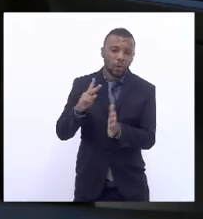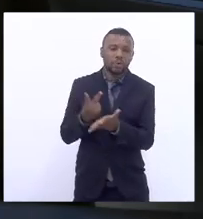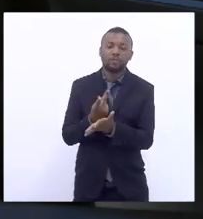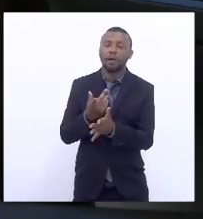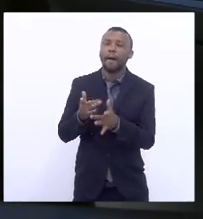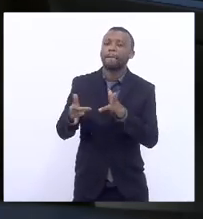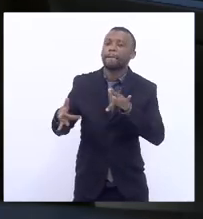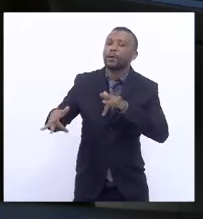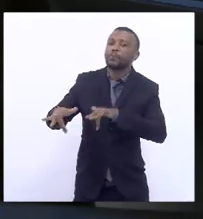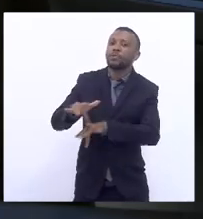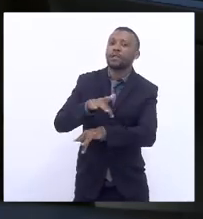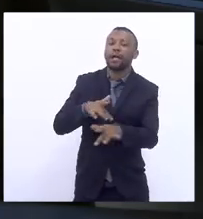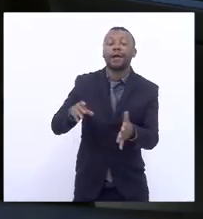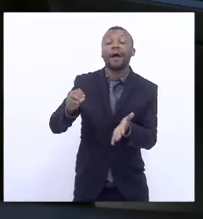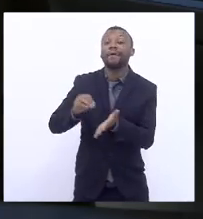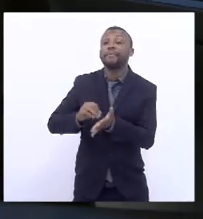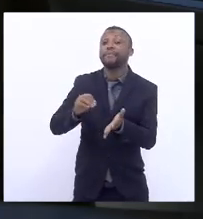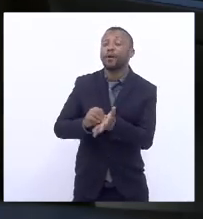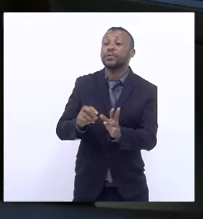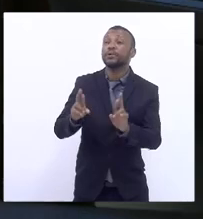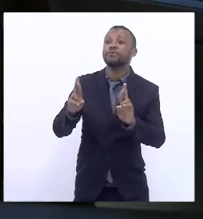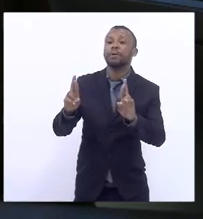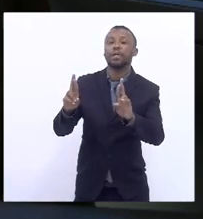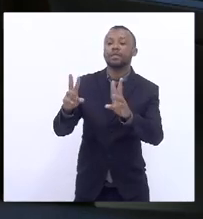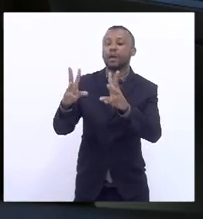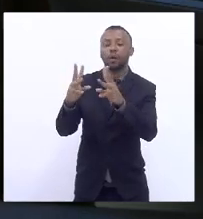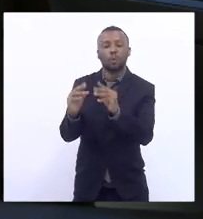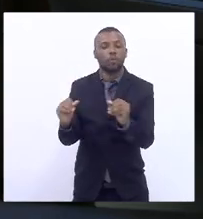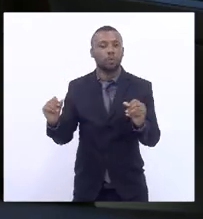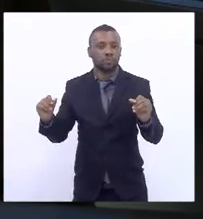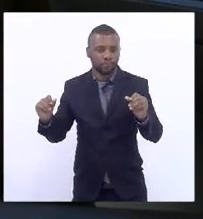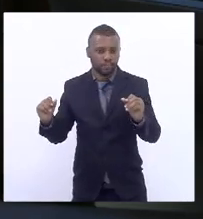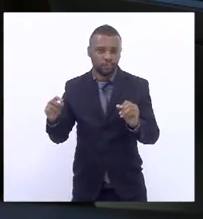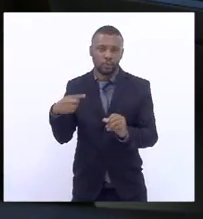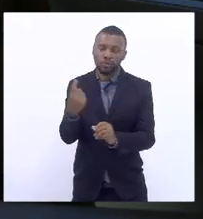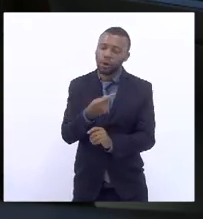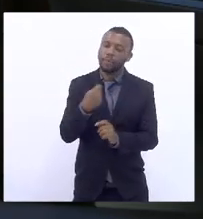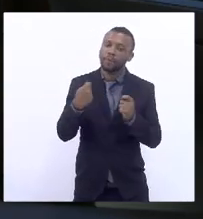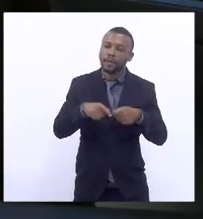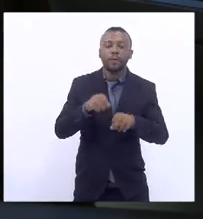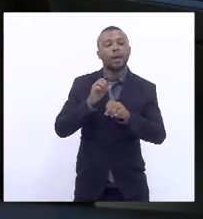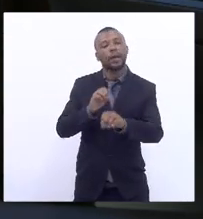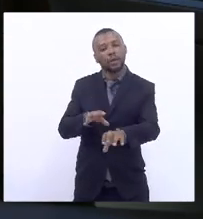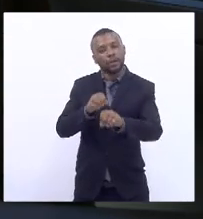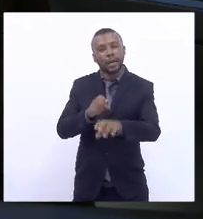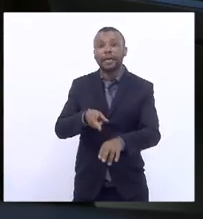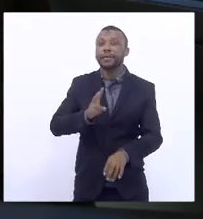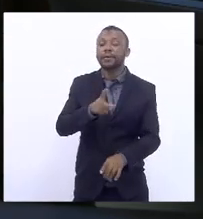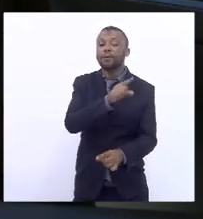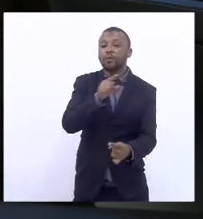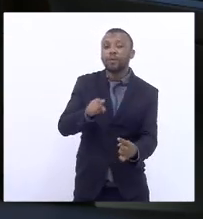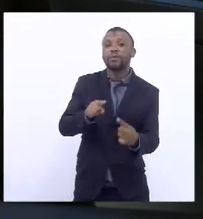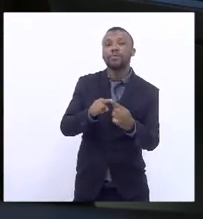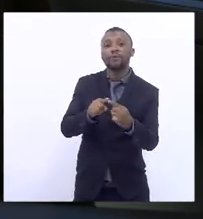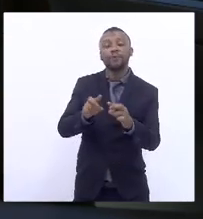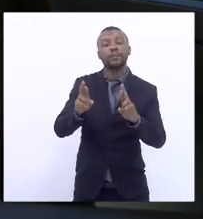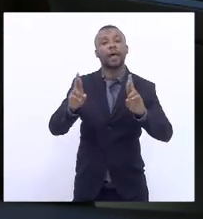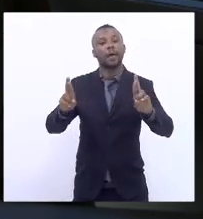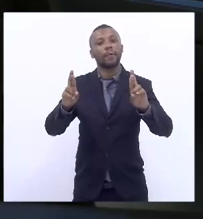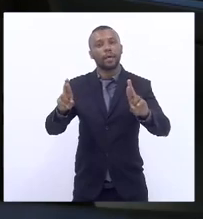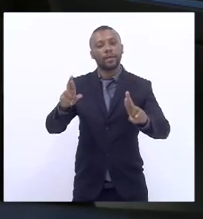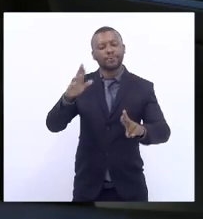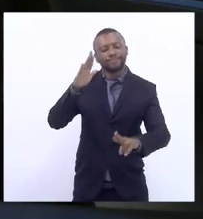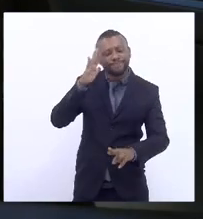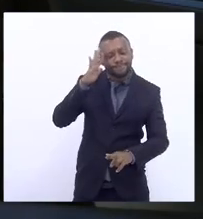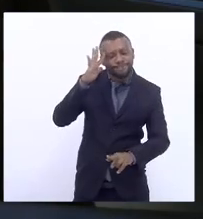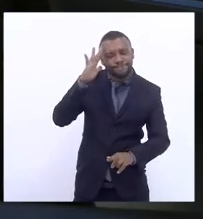E a desesperança. E nós temos que educar sempre para a esperança, para a utopia, para